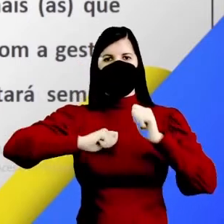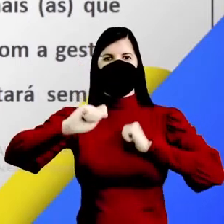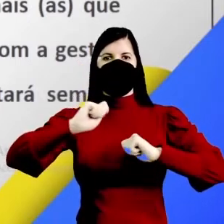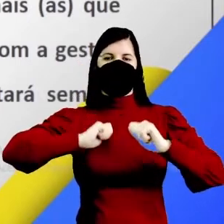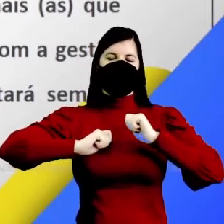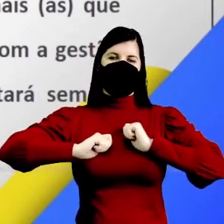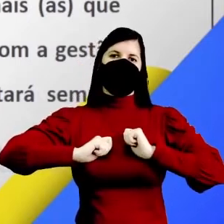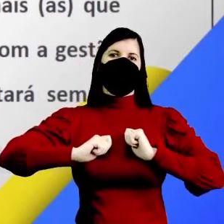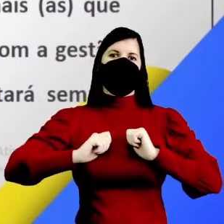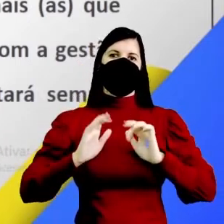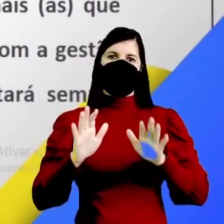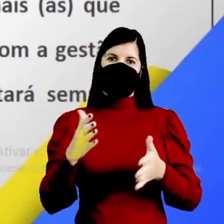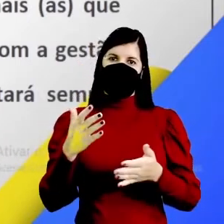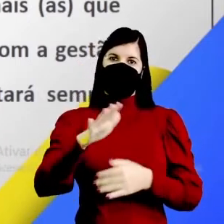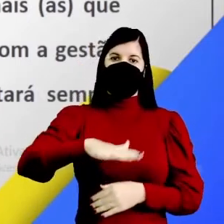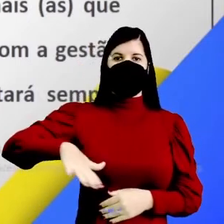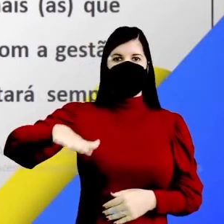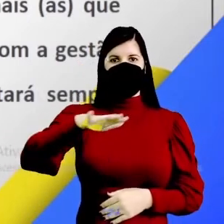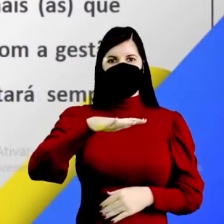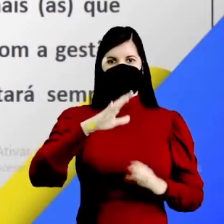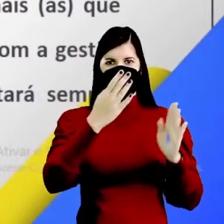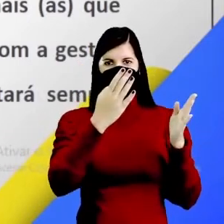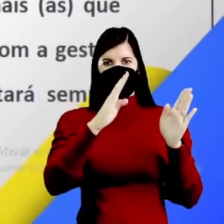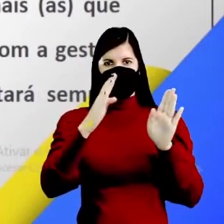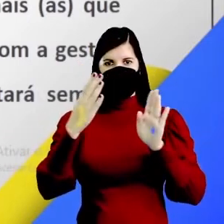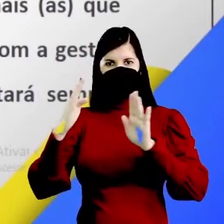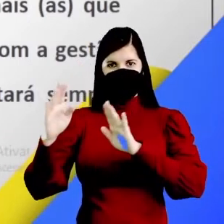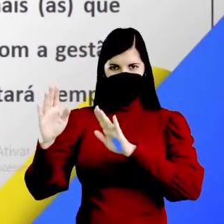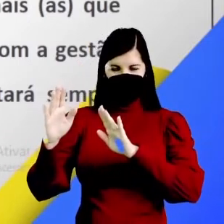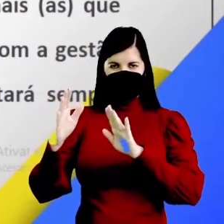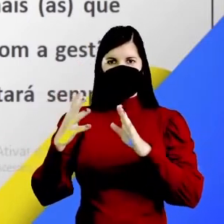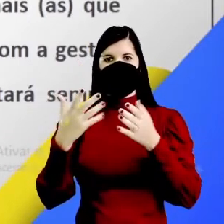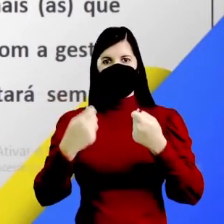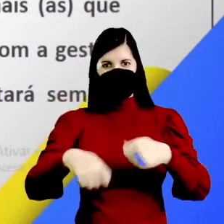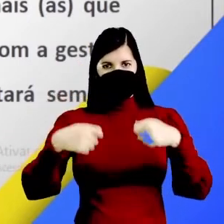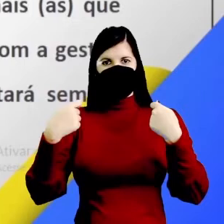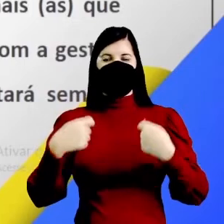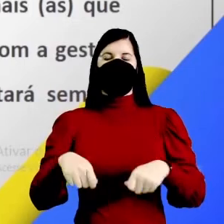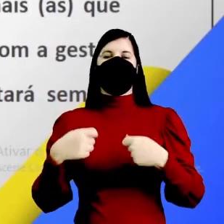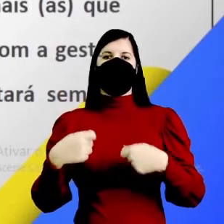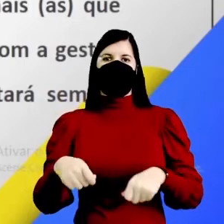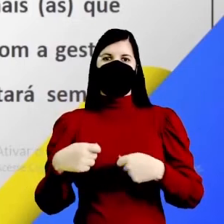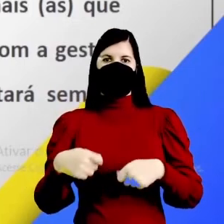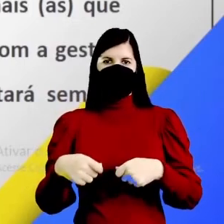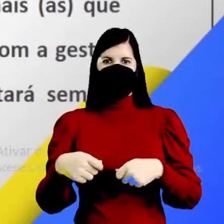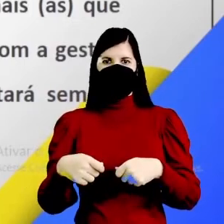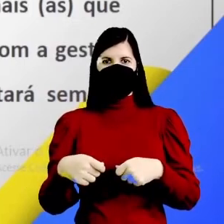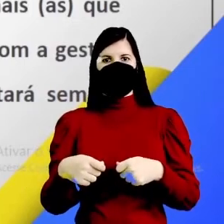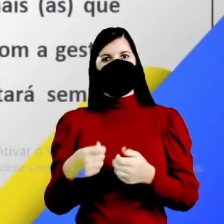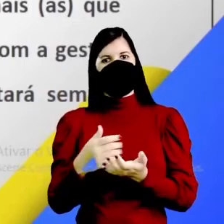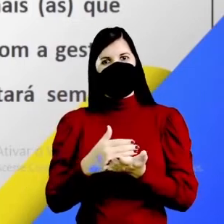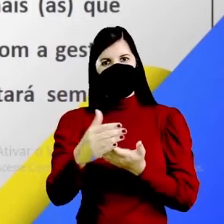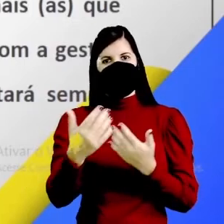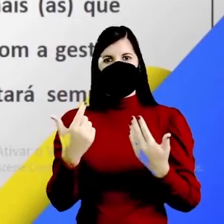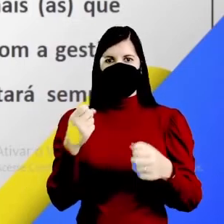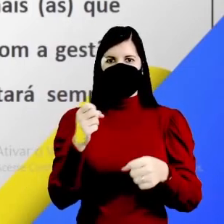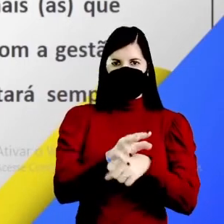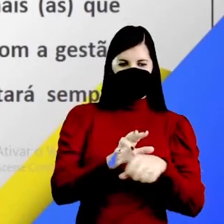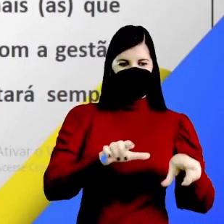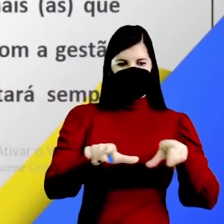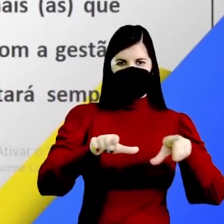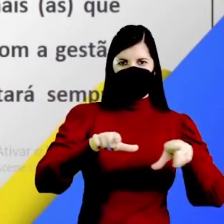E justamente a nossa área, biblioteconomia, é que precisa mesmo. Gente, a gente vai lá, quando a gente começa a trabalhar na